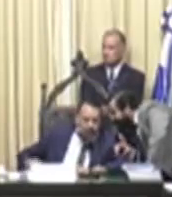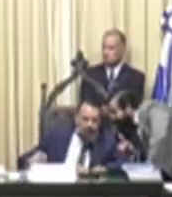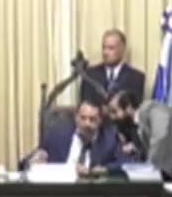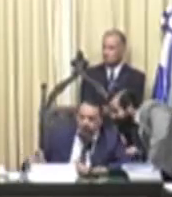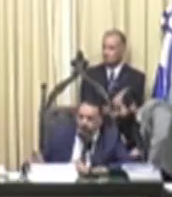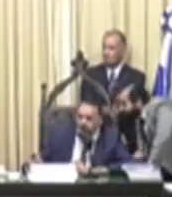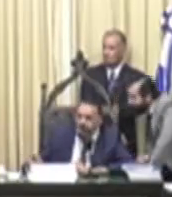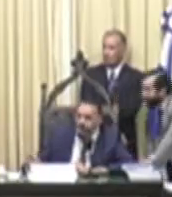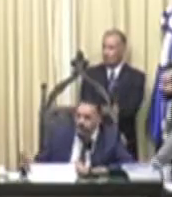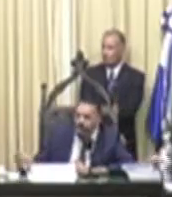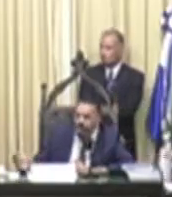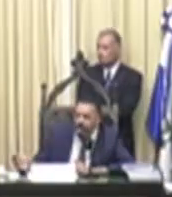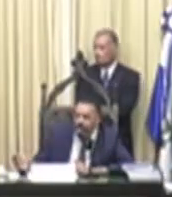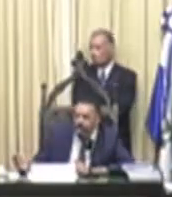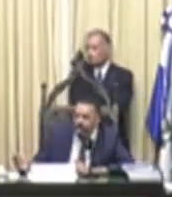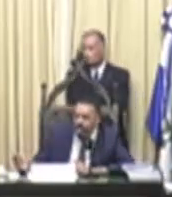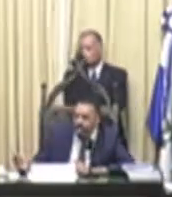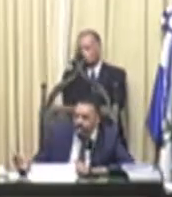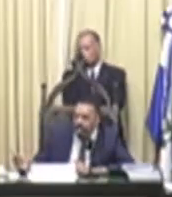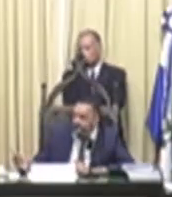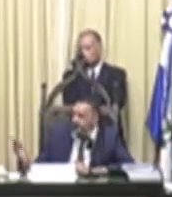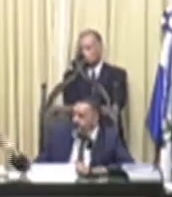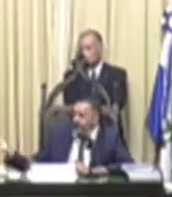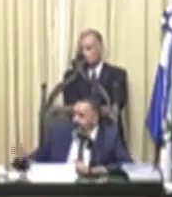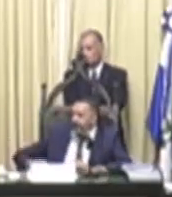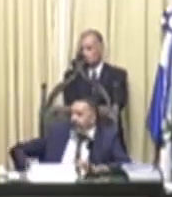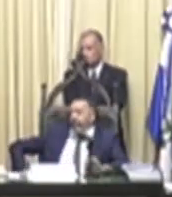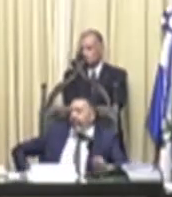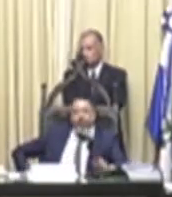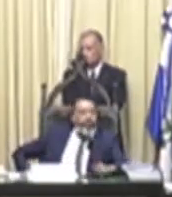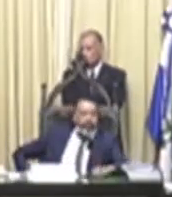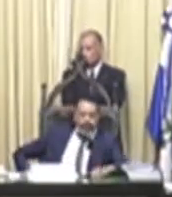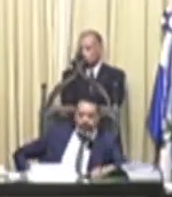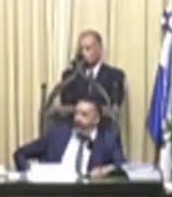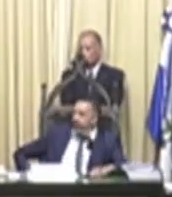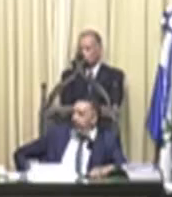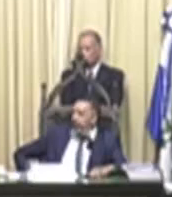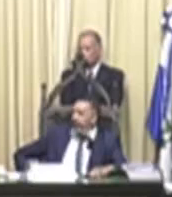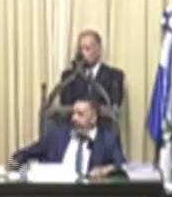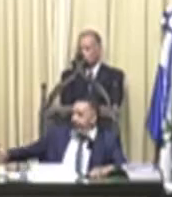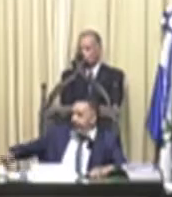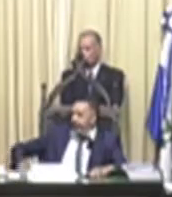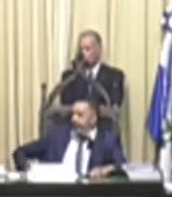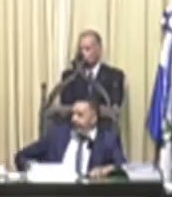Vai discutir, deputado Leomar? Pois não. Não, Márcio.